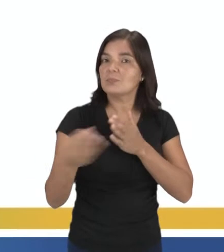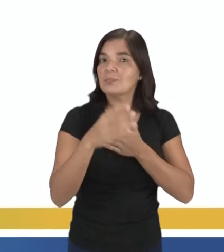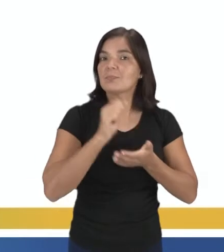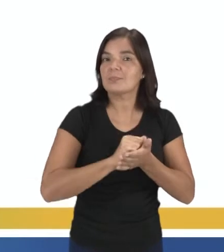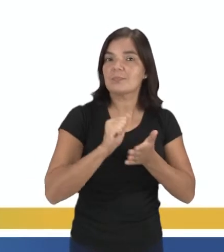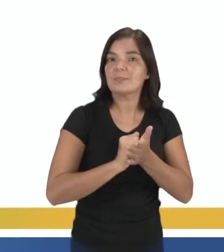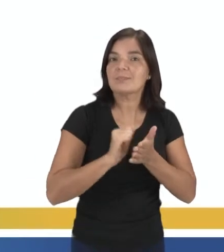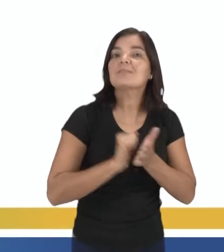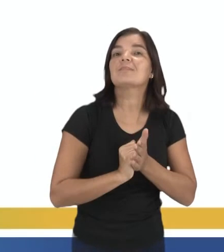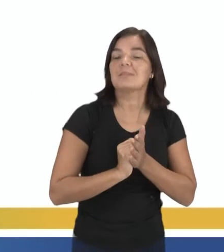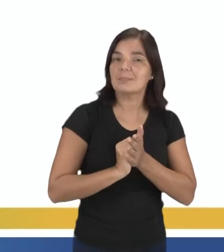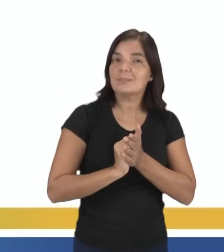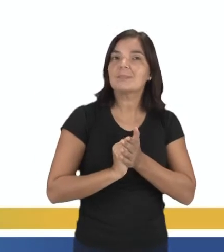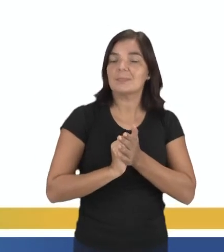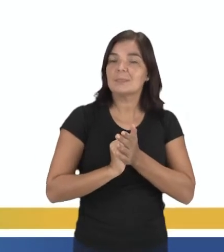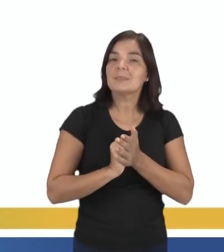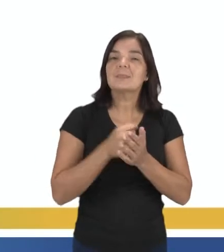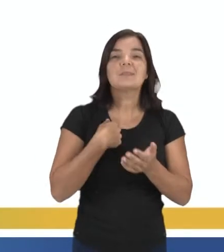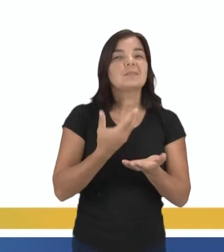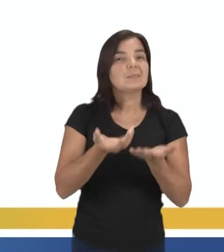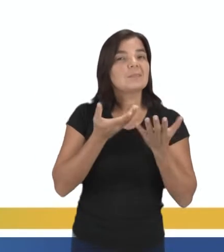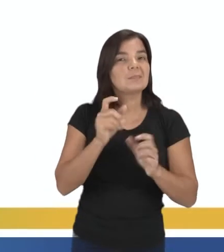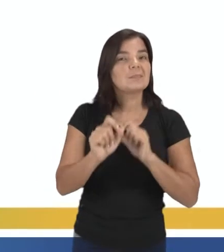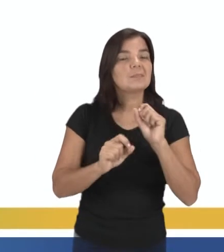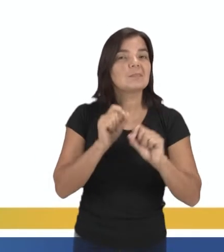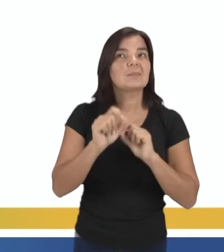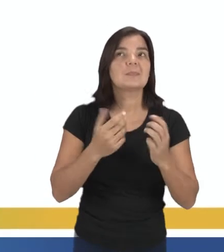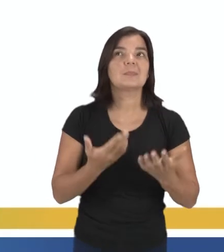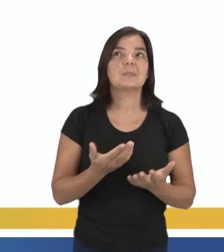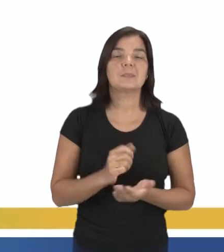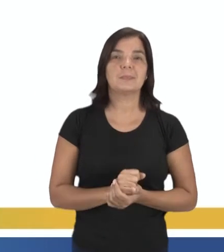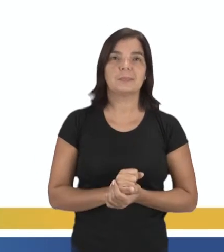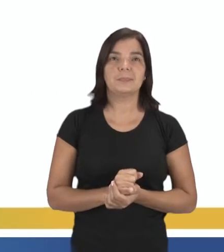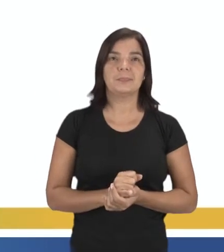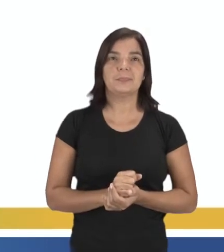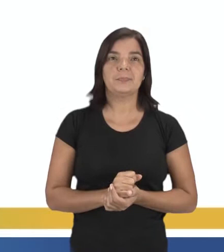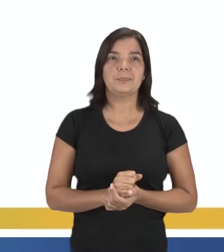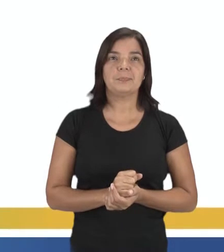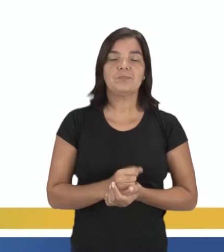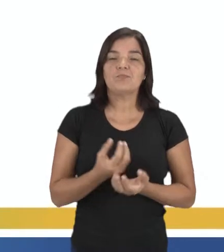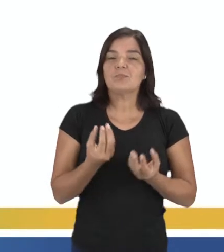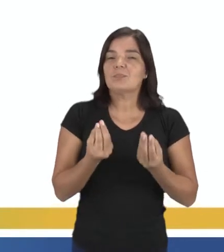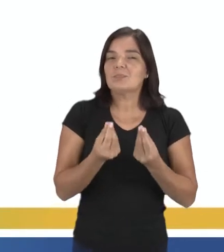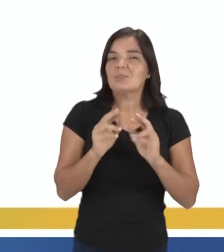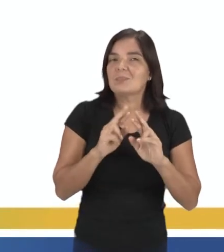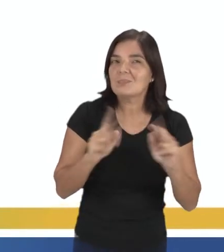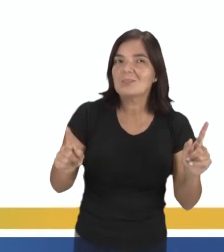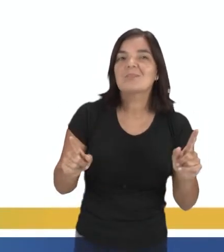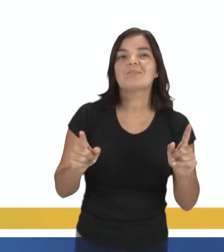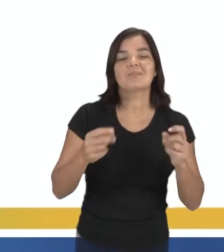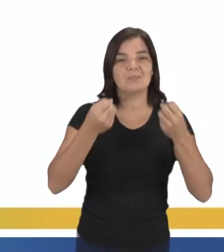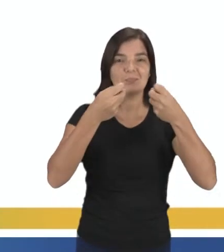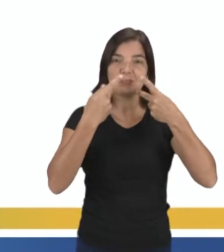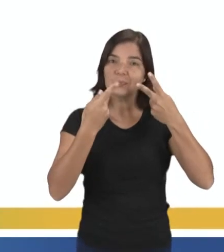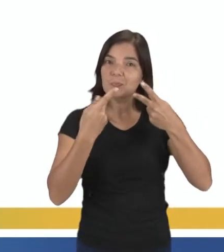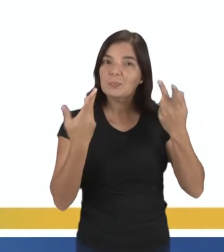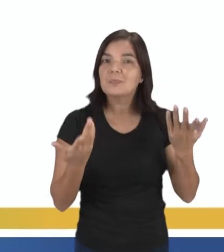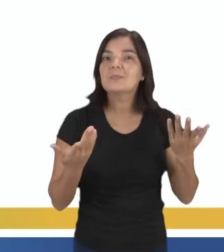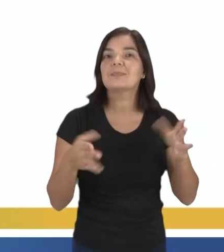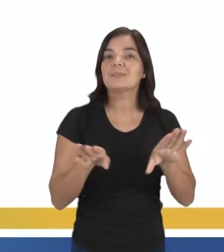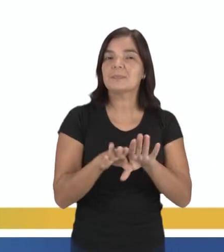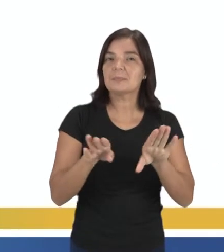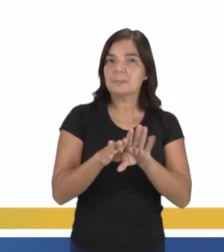escritores, de modo que ele buscava uma maneira diferente de falar,